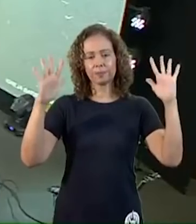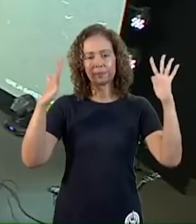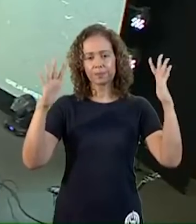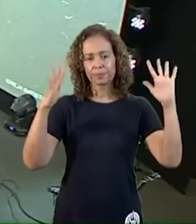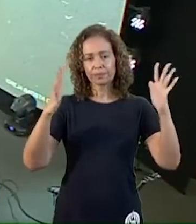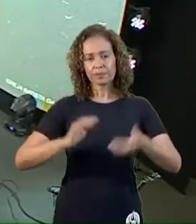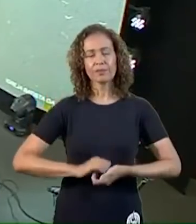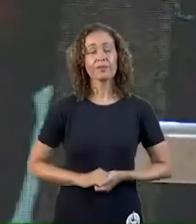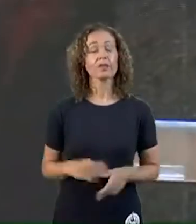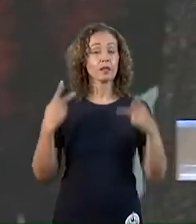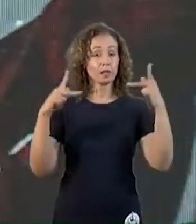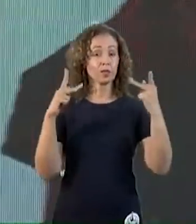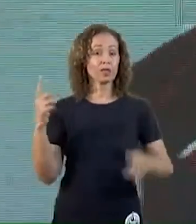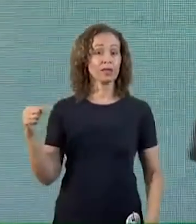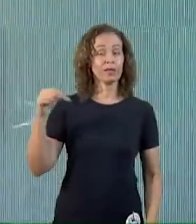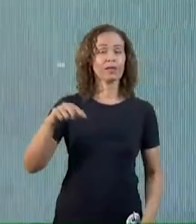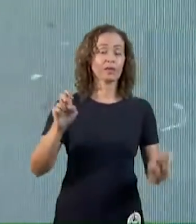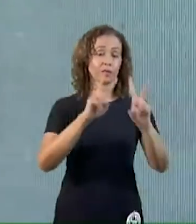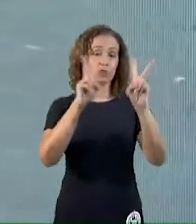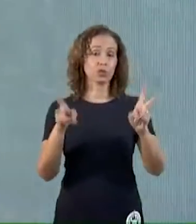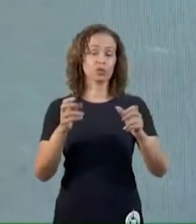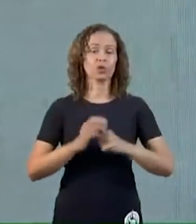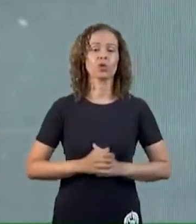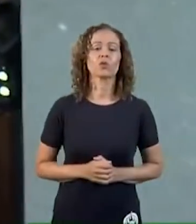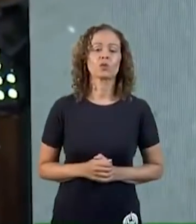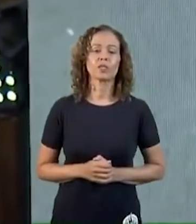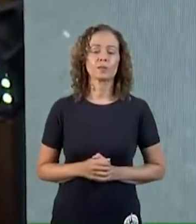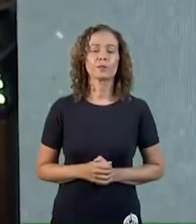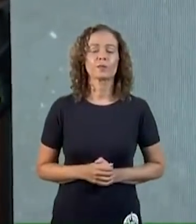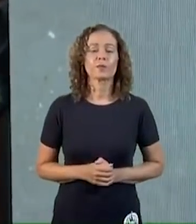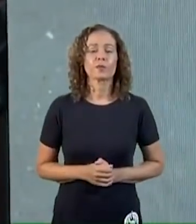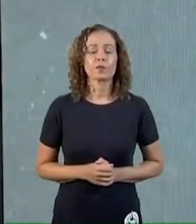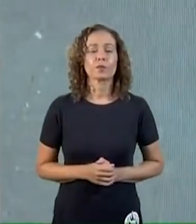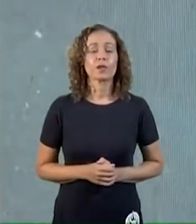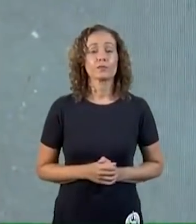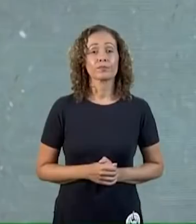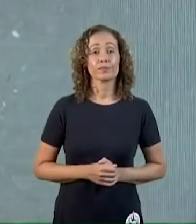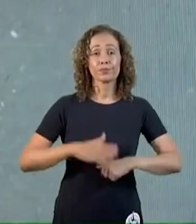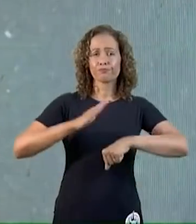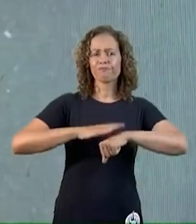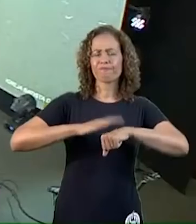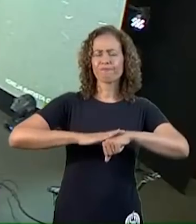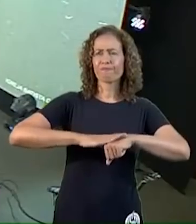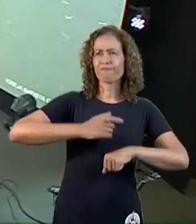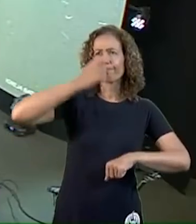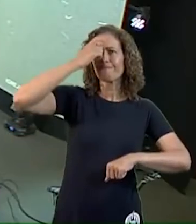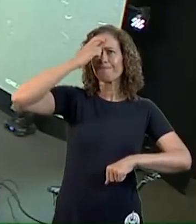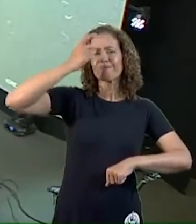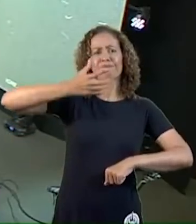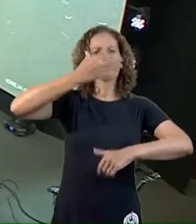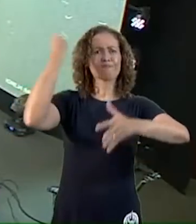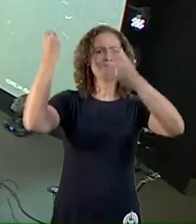Eu preguei aqui outro dia sobre a bênção do autoesquecimento. Sabe o que nós estamos precisando? Pensar um pouco menos na gente.